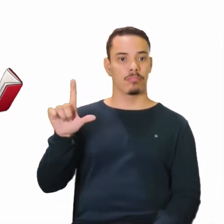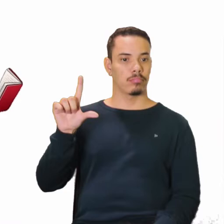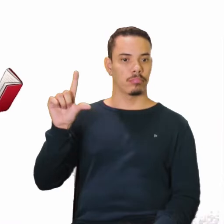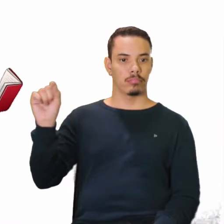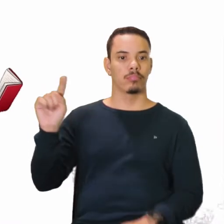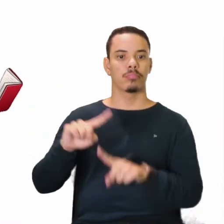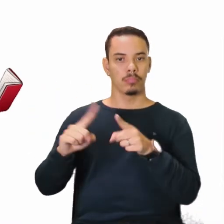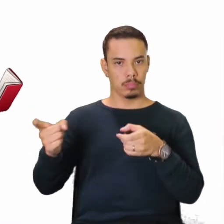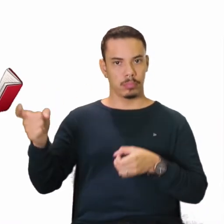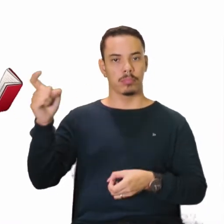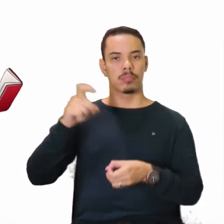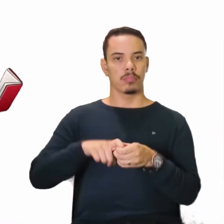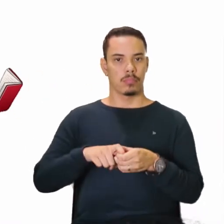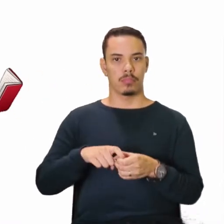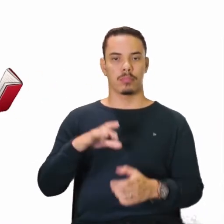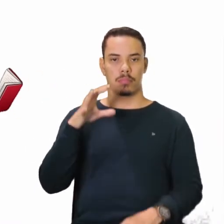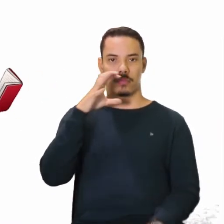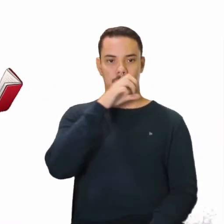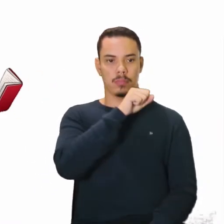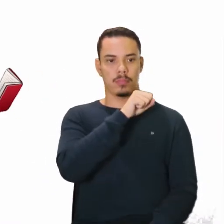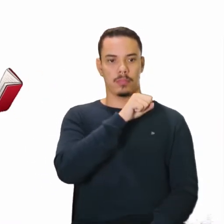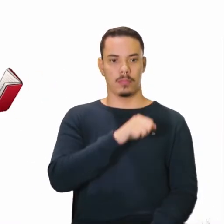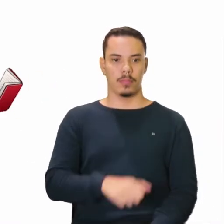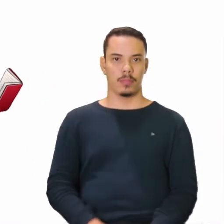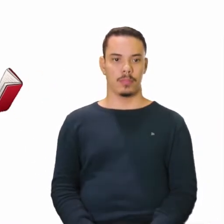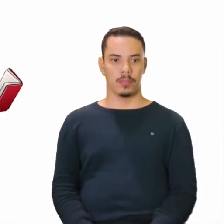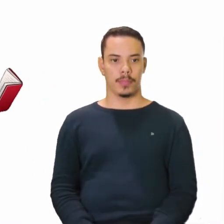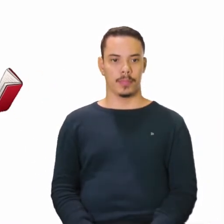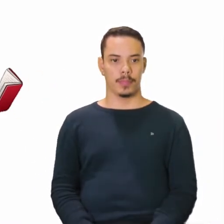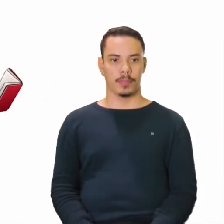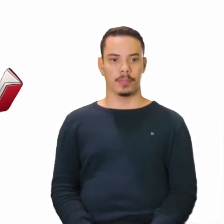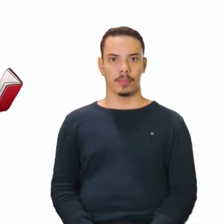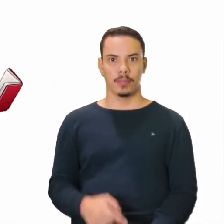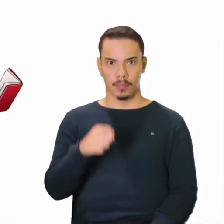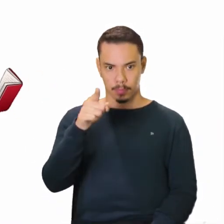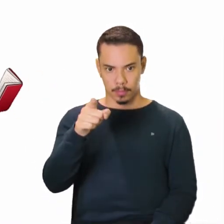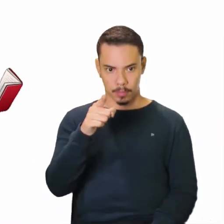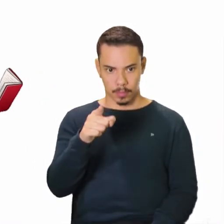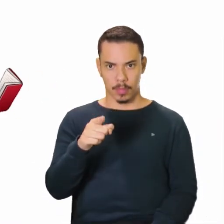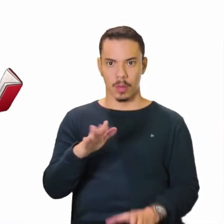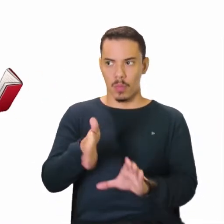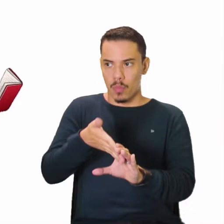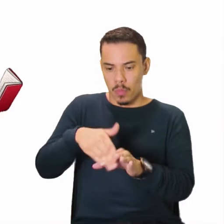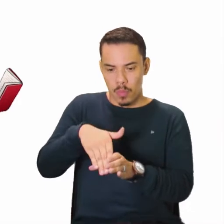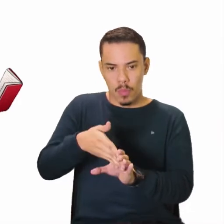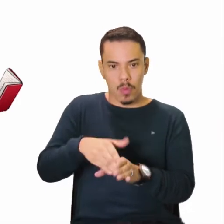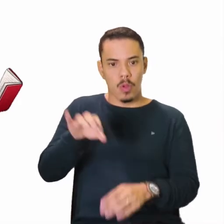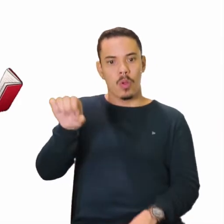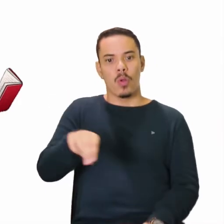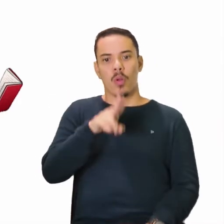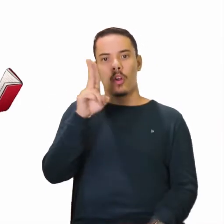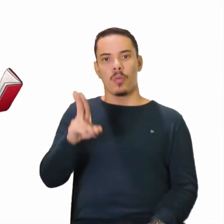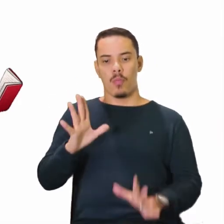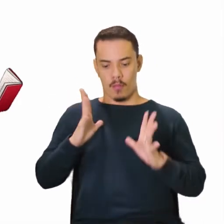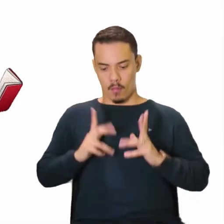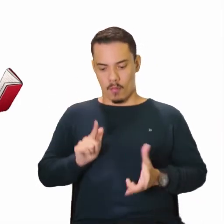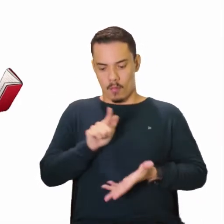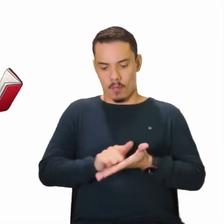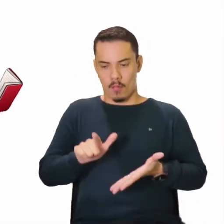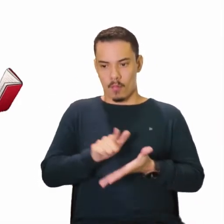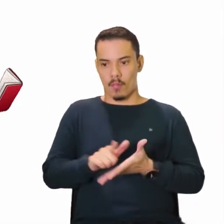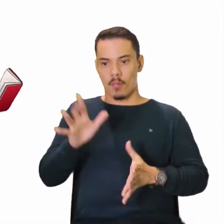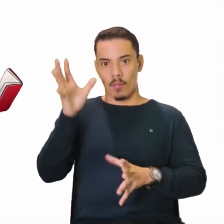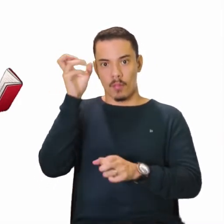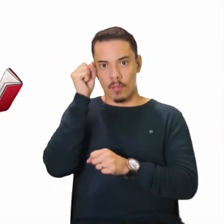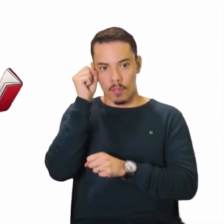mas voltará logo. C. Você lavará a louça ou limpará o quarto?